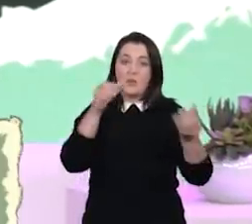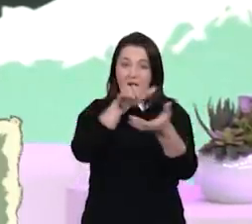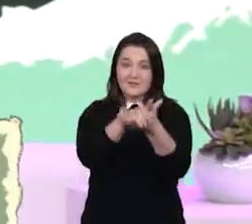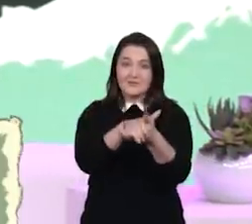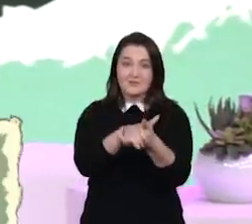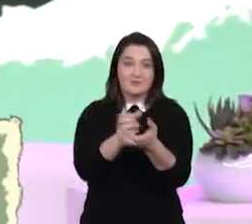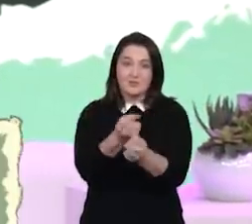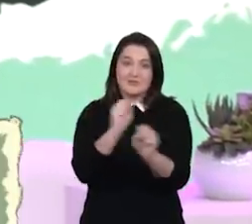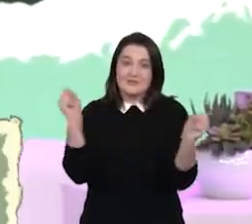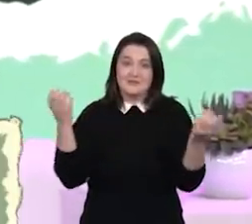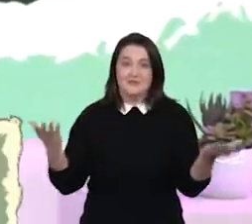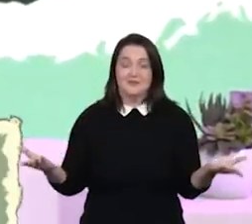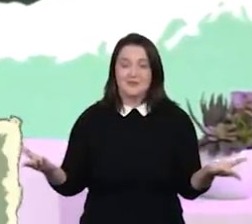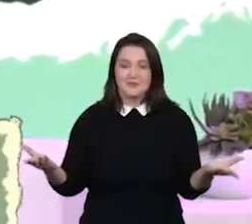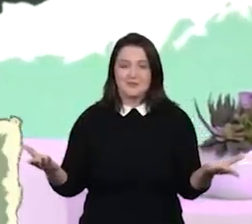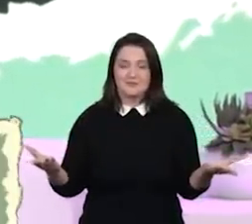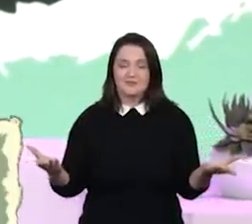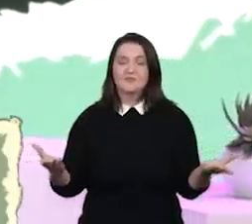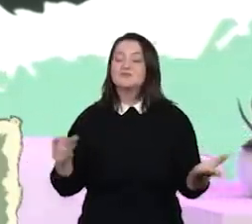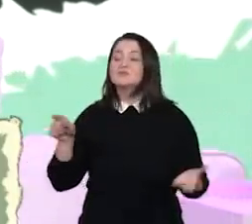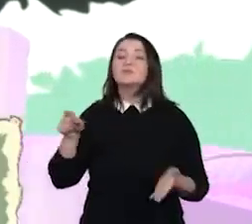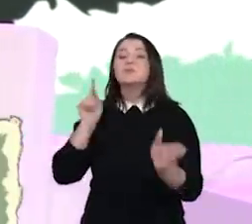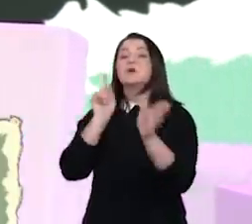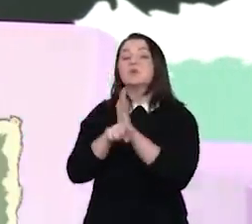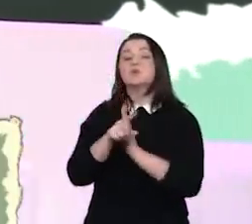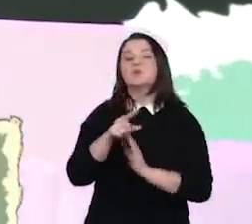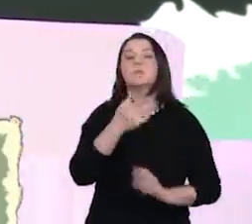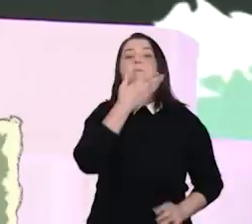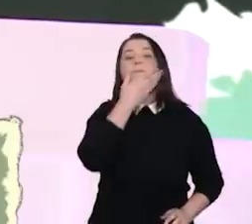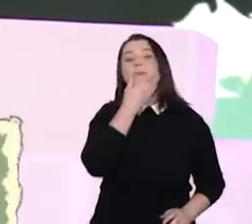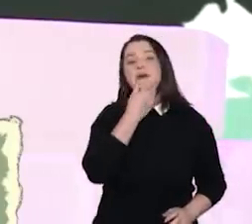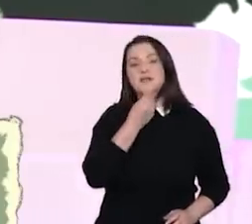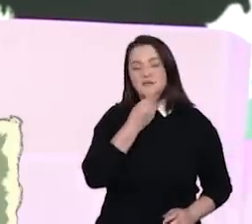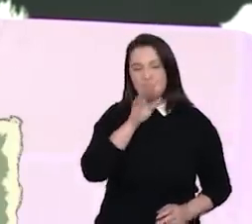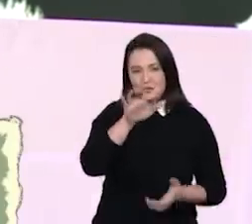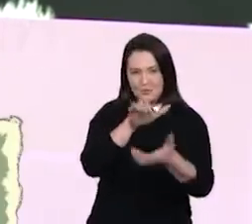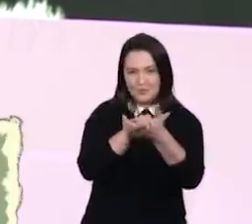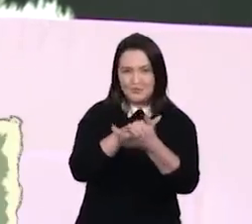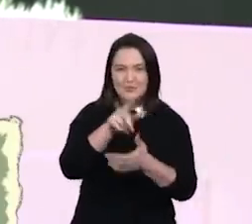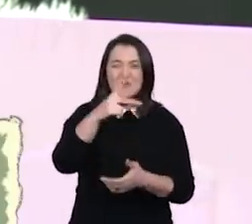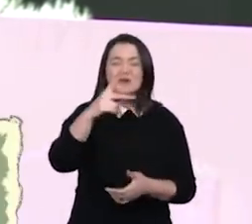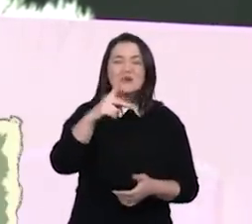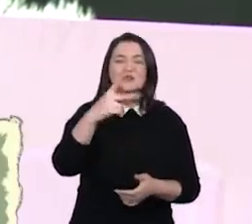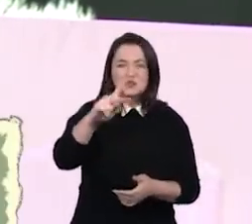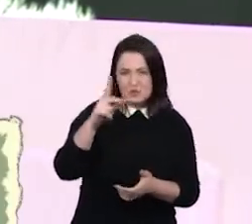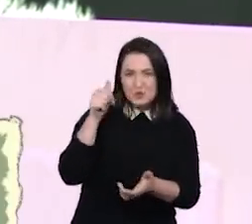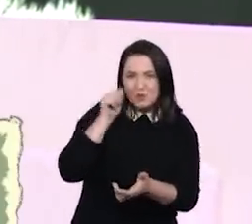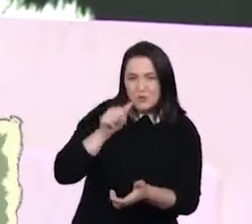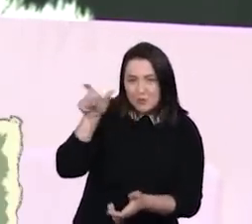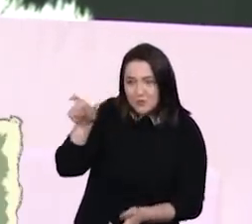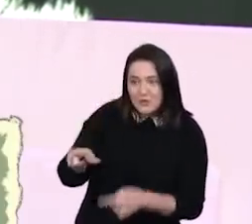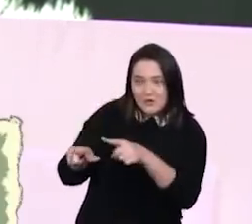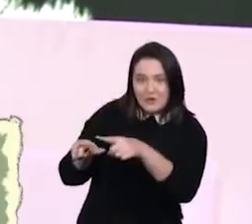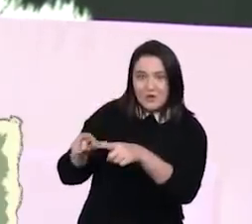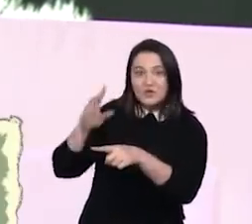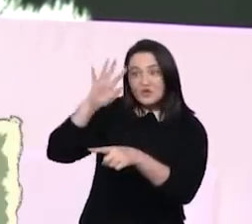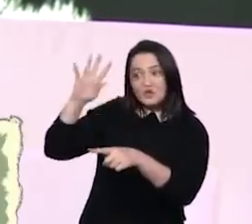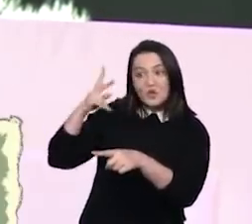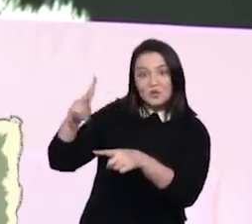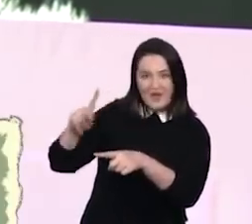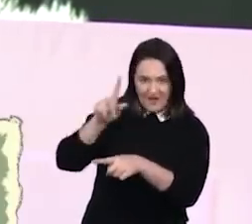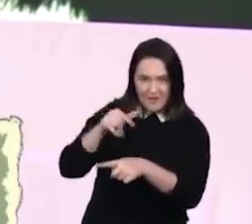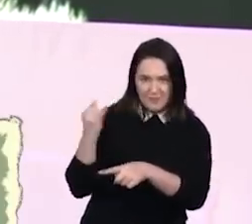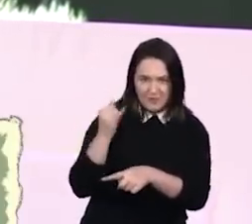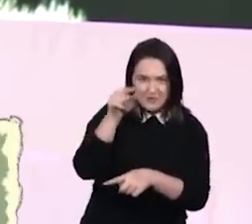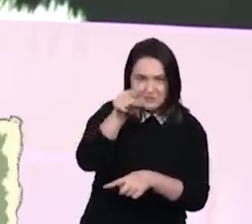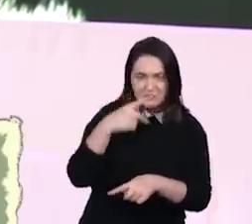quero dizer para você, marido, o quanto o sonho da sua esposa é importante. O quanto fazê-la